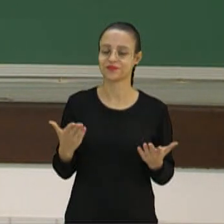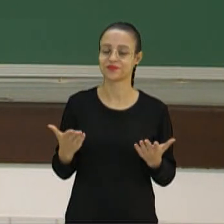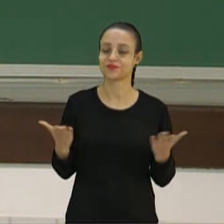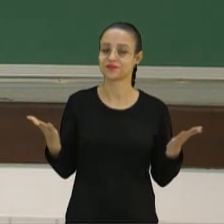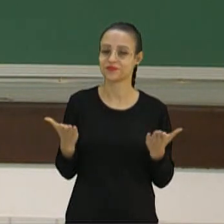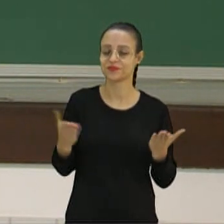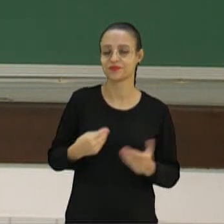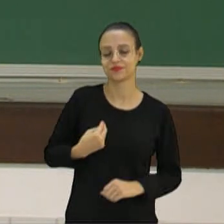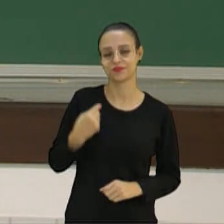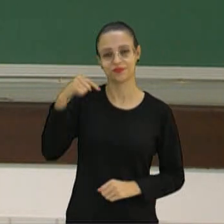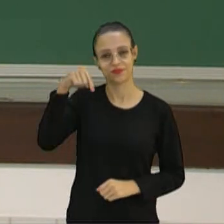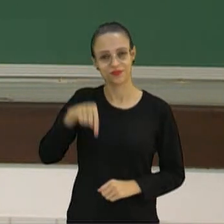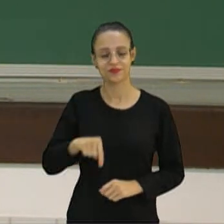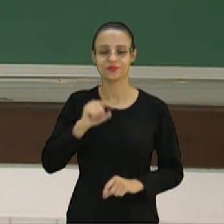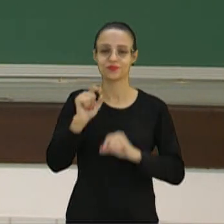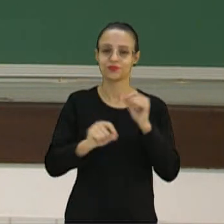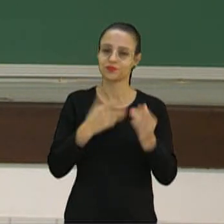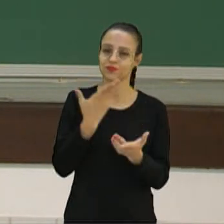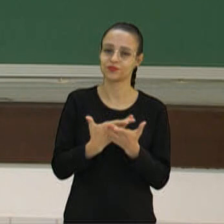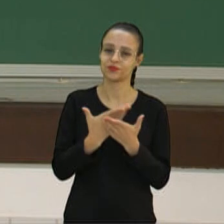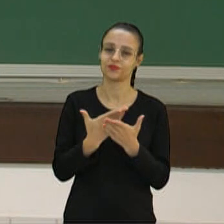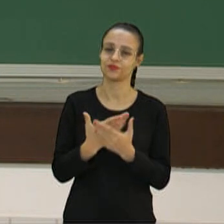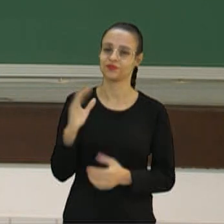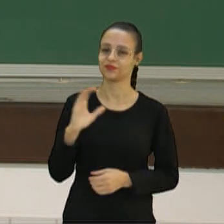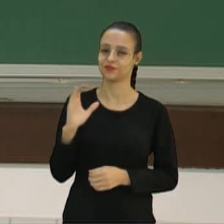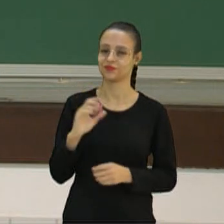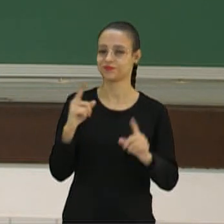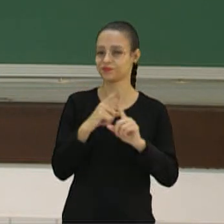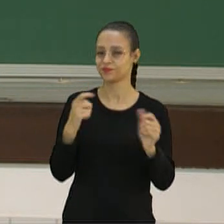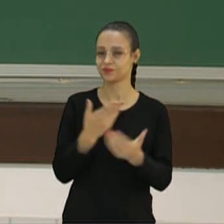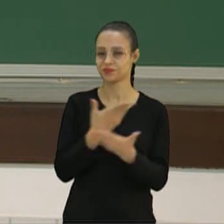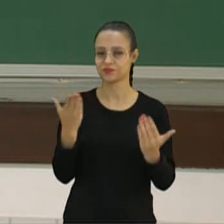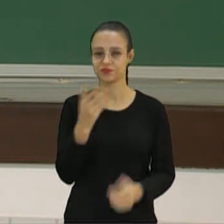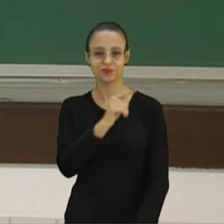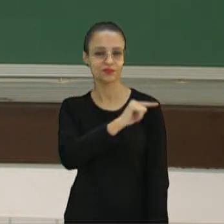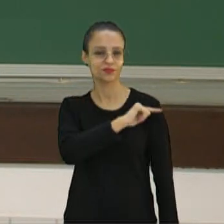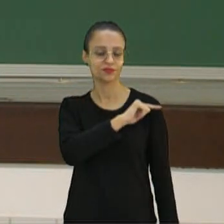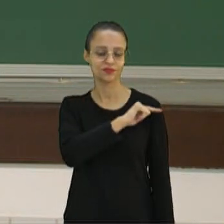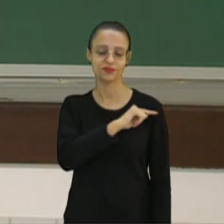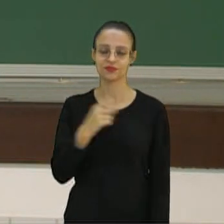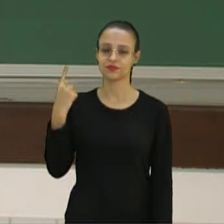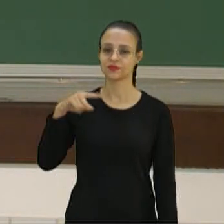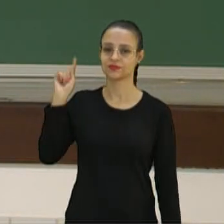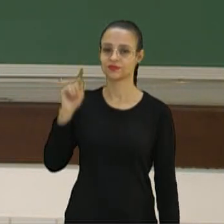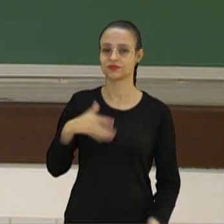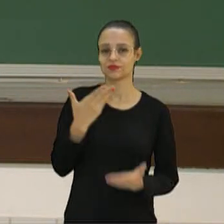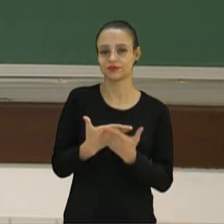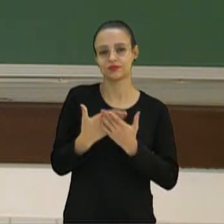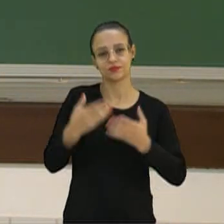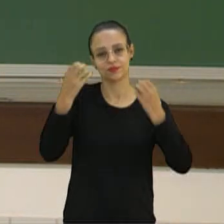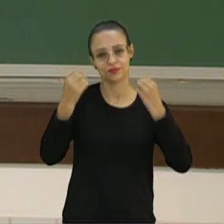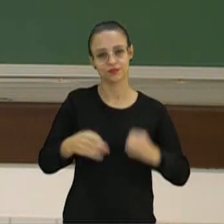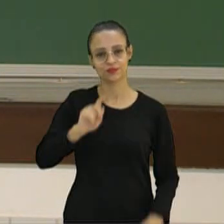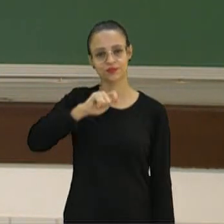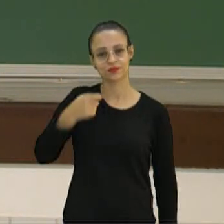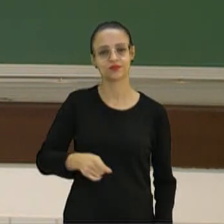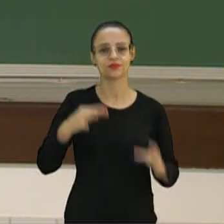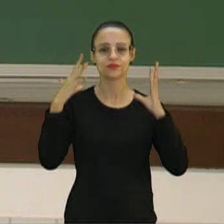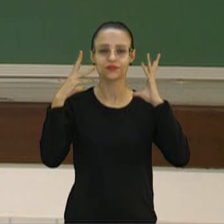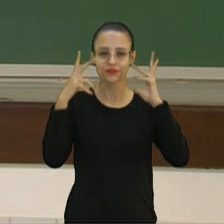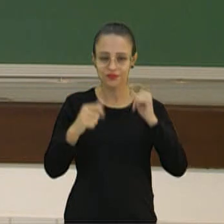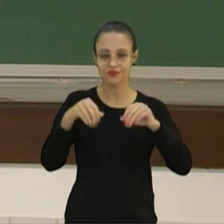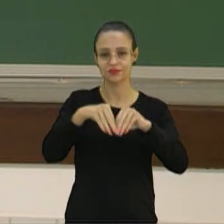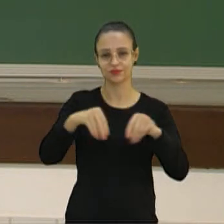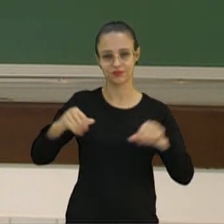está aqui para mais uma aula de ciências para vocês do 7º ano. Na aula passada, a gente falou um pouquinho de répteis, e hoje a gente vai continuar